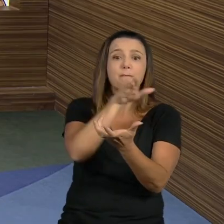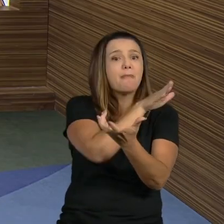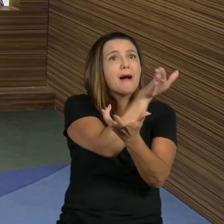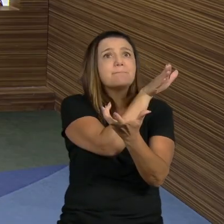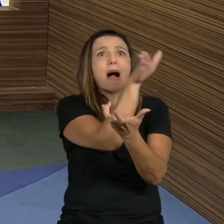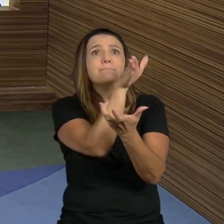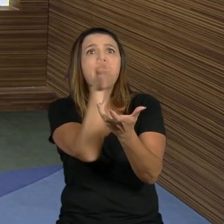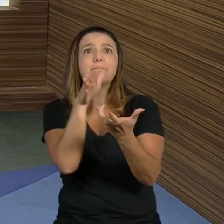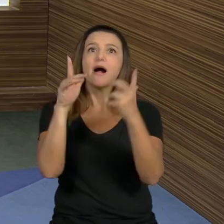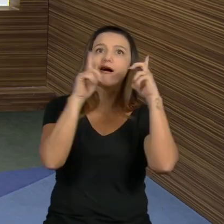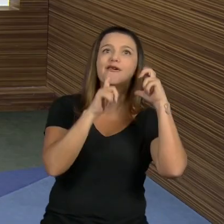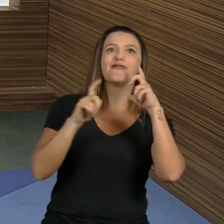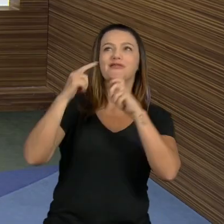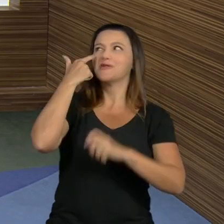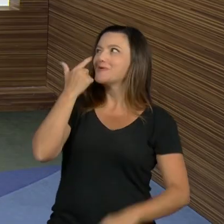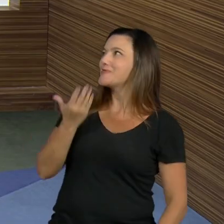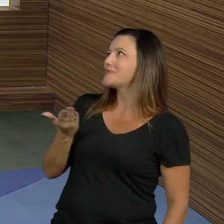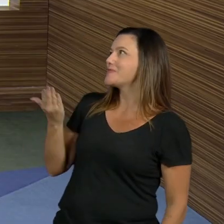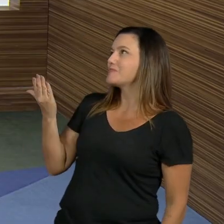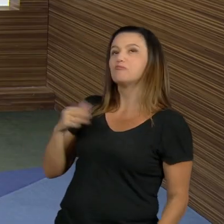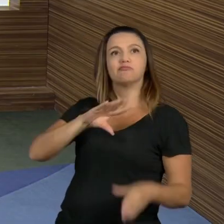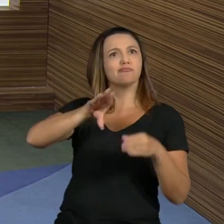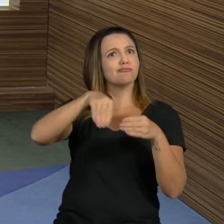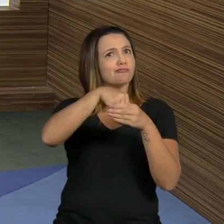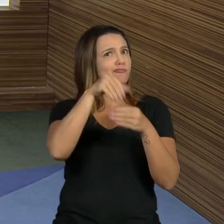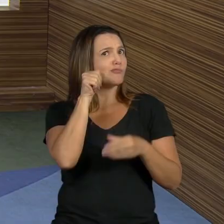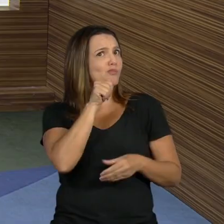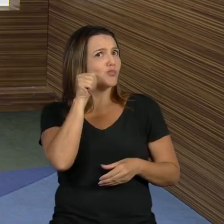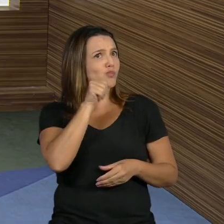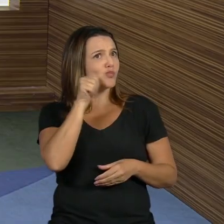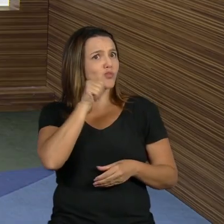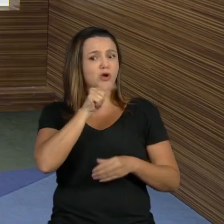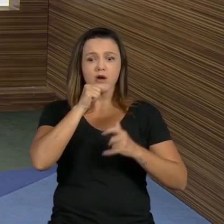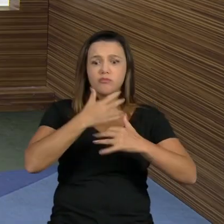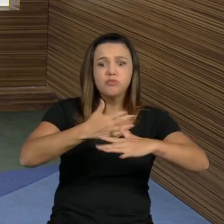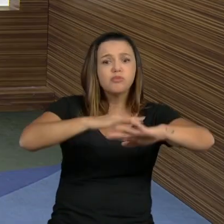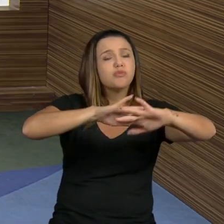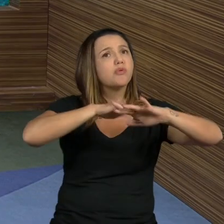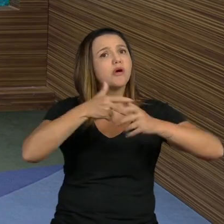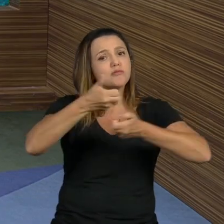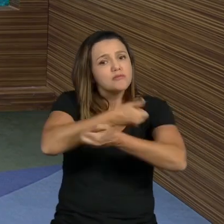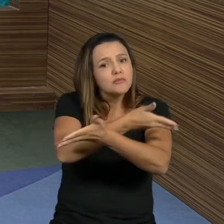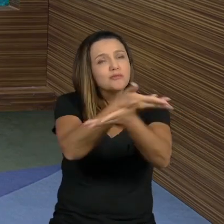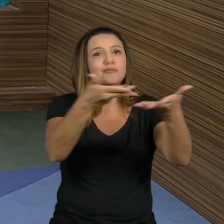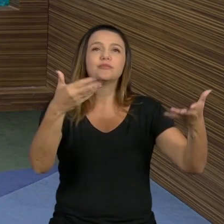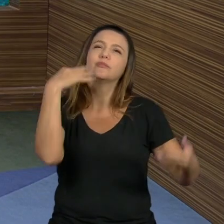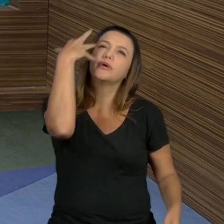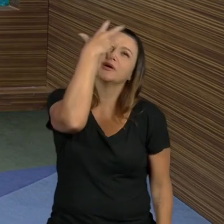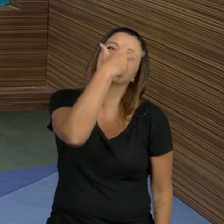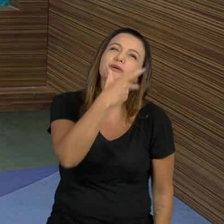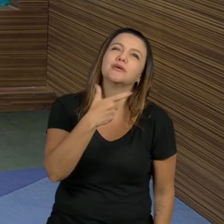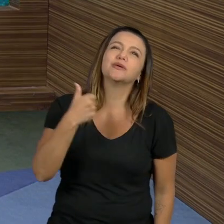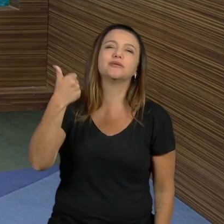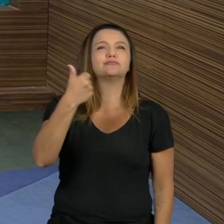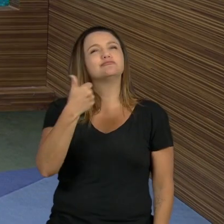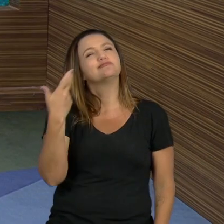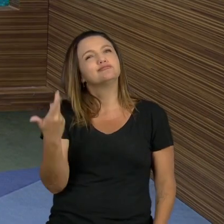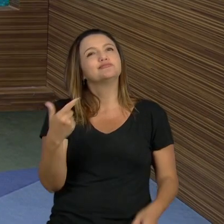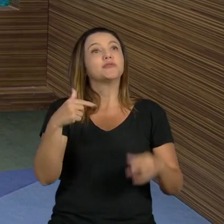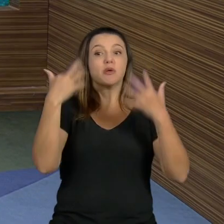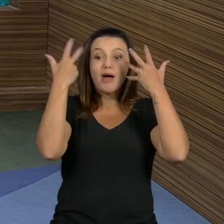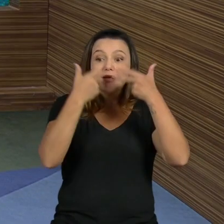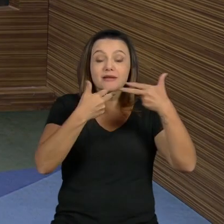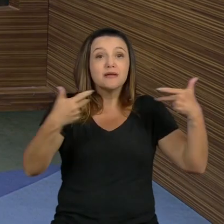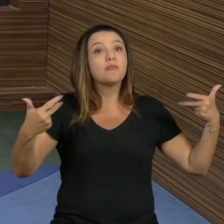belas imagens. A integrante da Liga das Mulheres pelos Oceanos quer compartilhar a paixão pela riqueza da fauna e